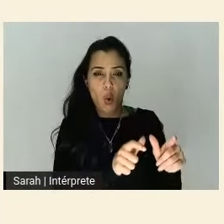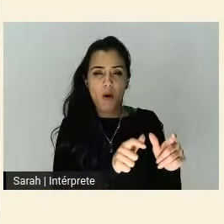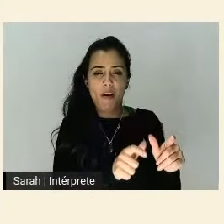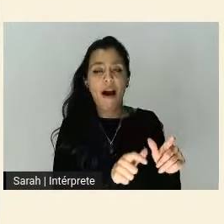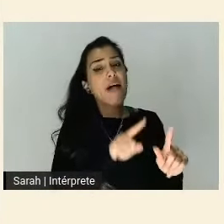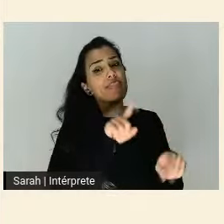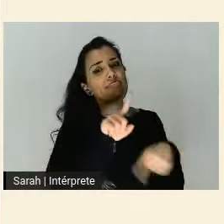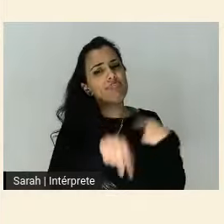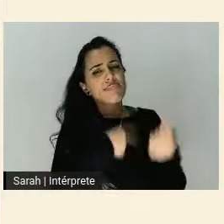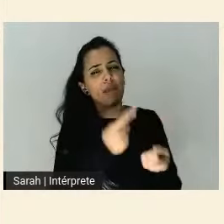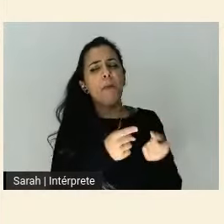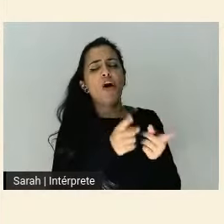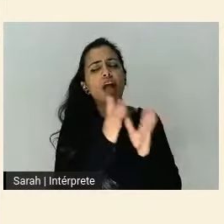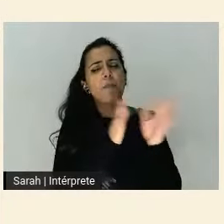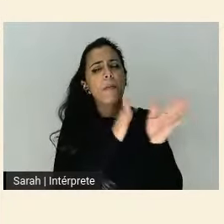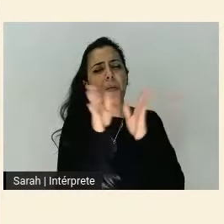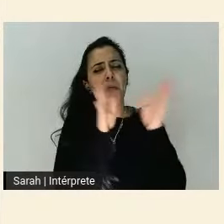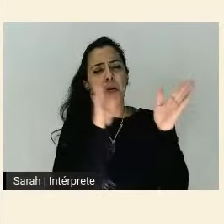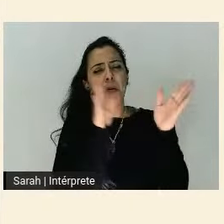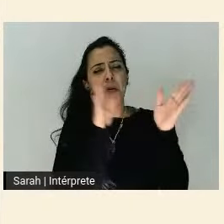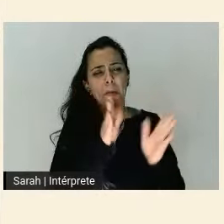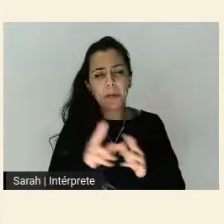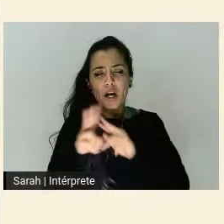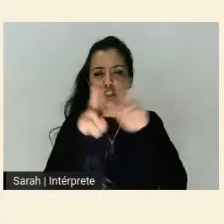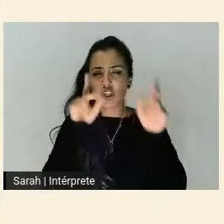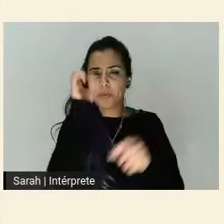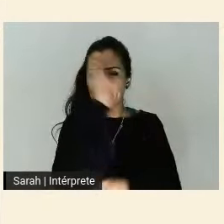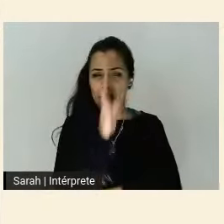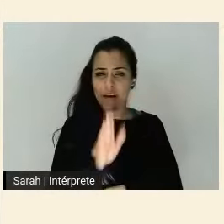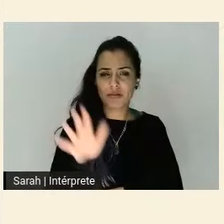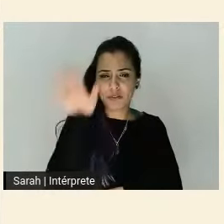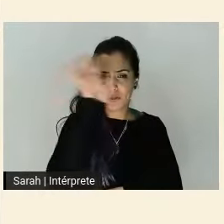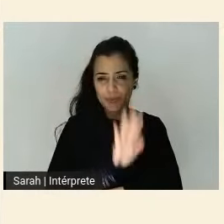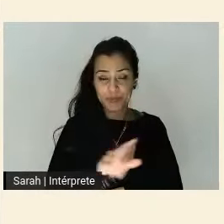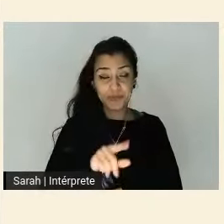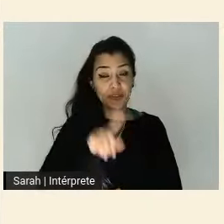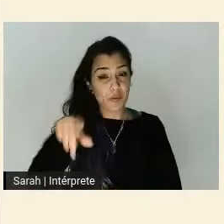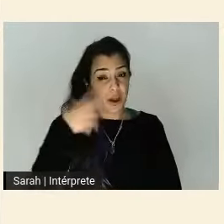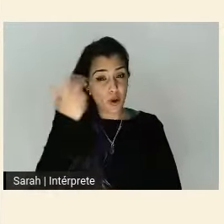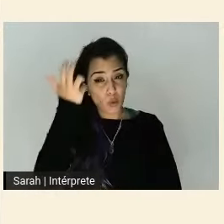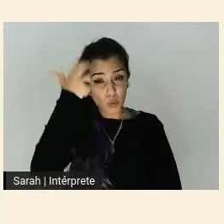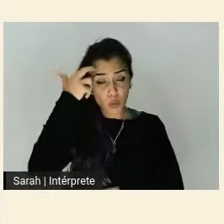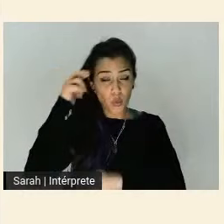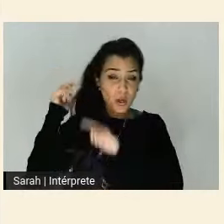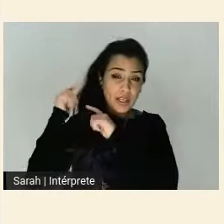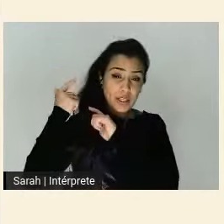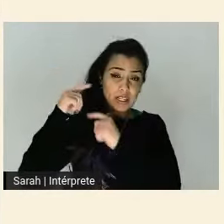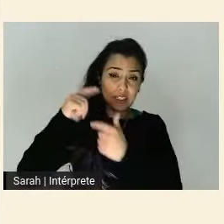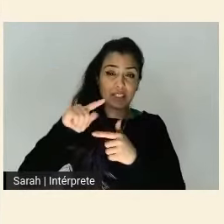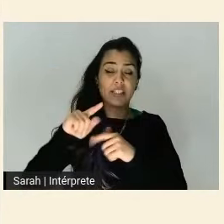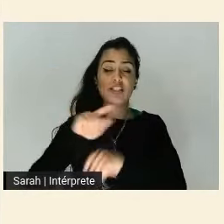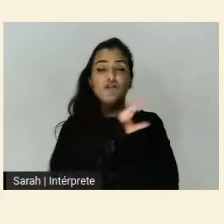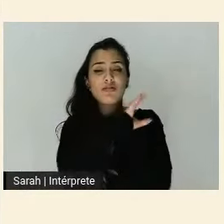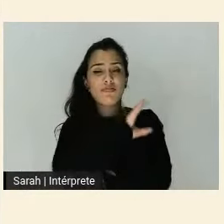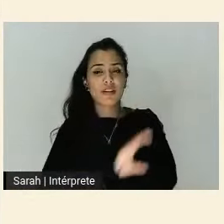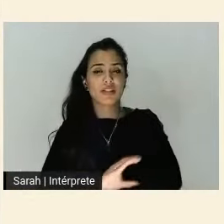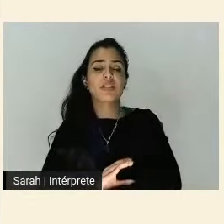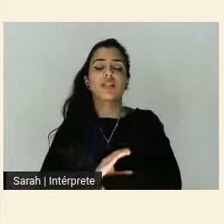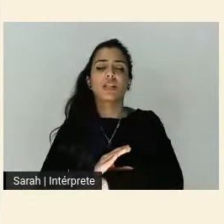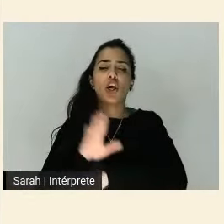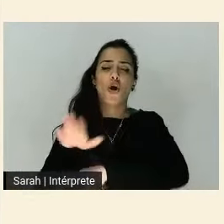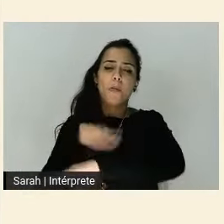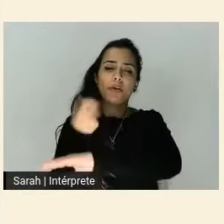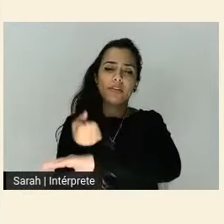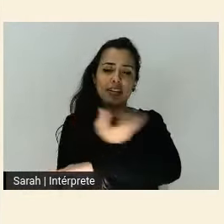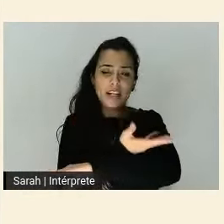sob os contrastes brasileiros de Roger Bastide. Cultura, tradição, civilização, modernidade. Está claro